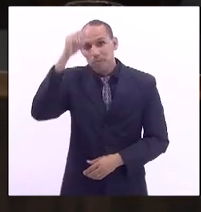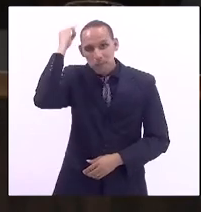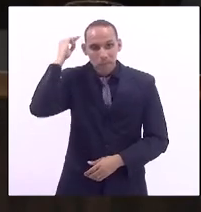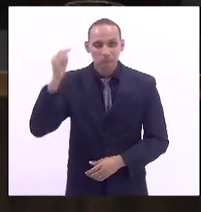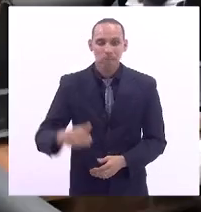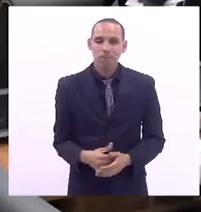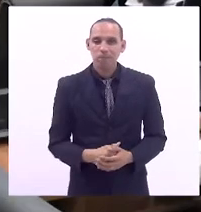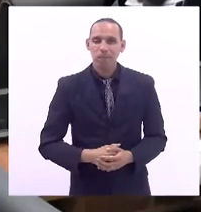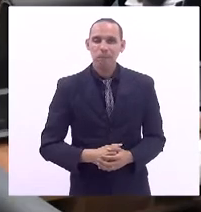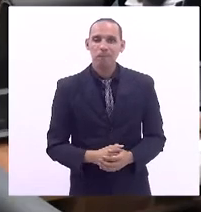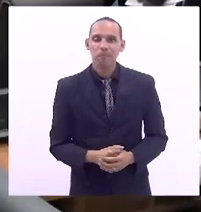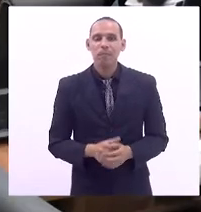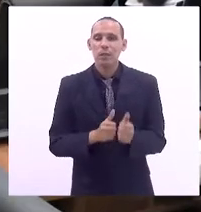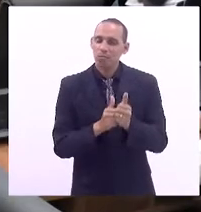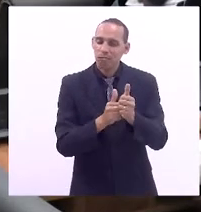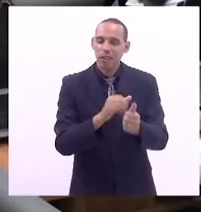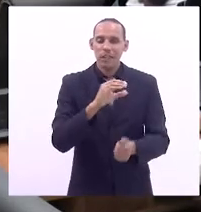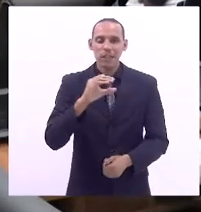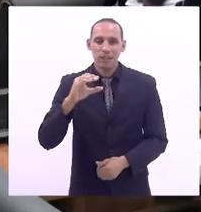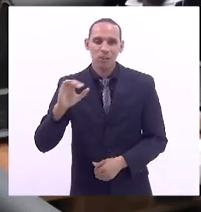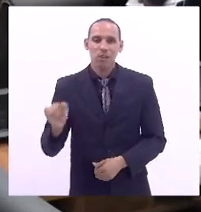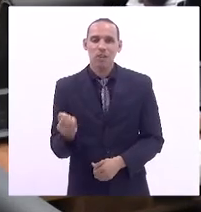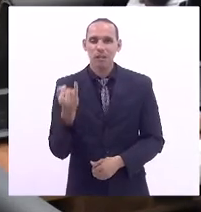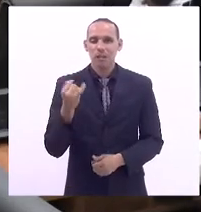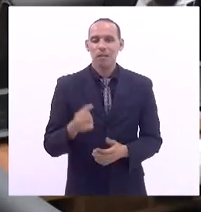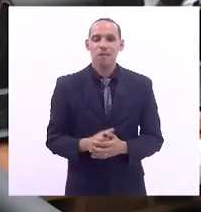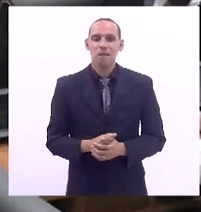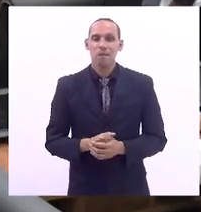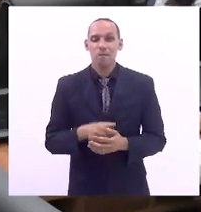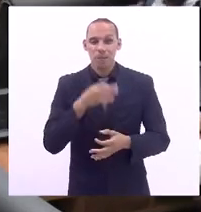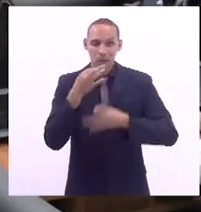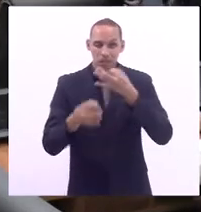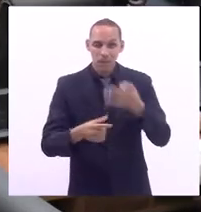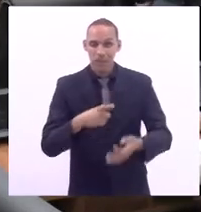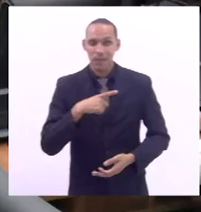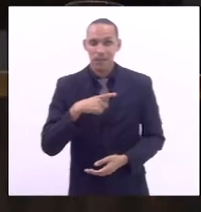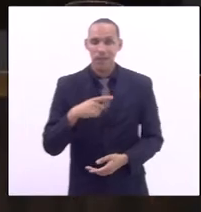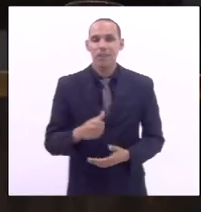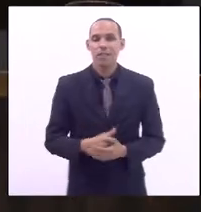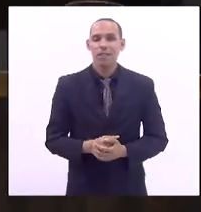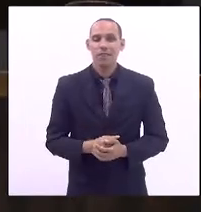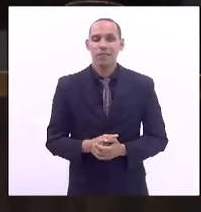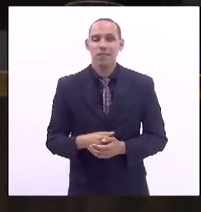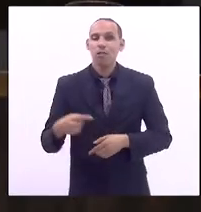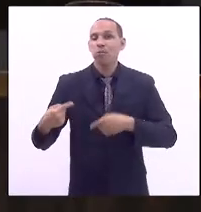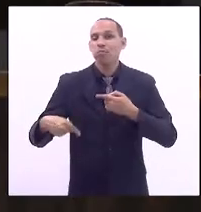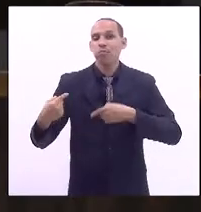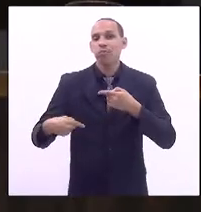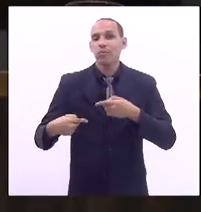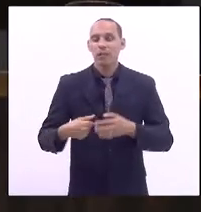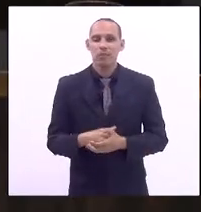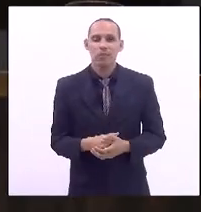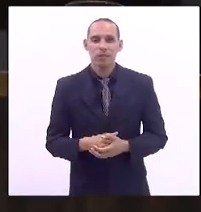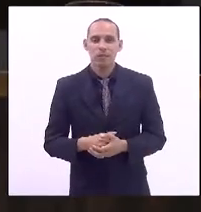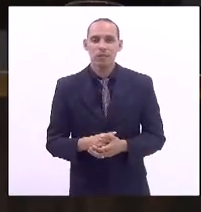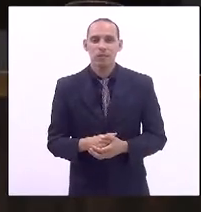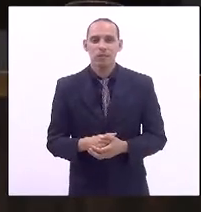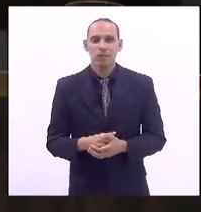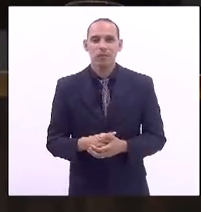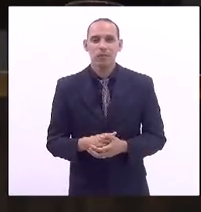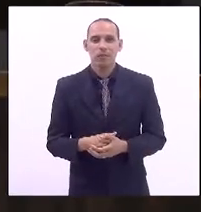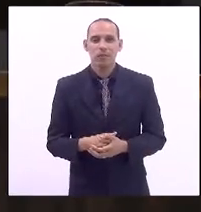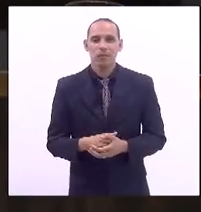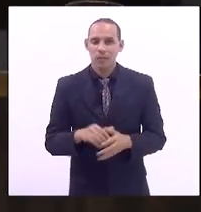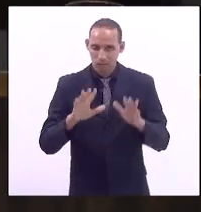Pacheco compõem a ccj e os pareceres emitidos em discussão Deixa